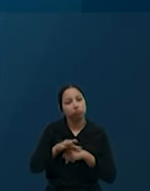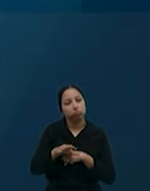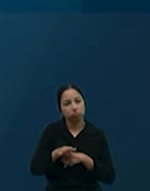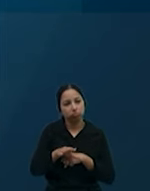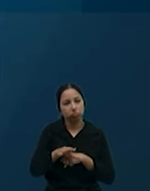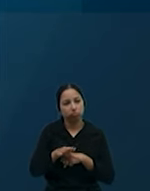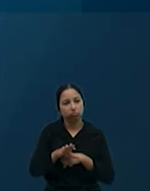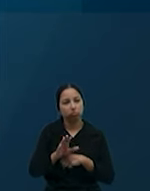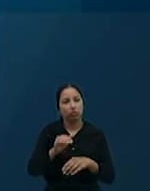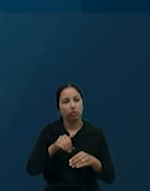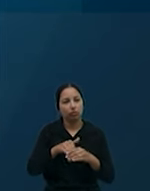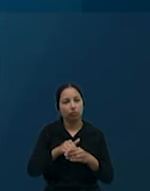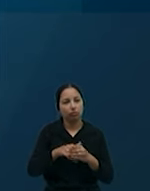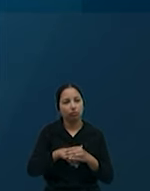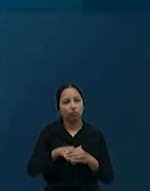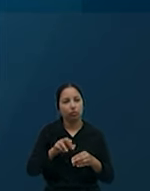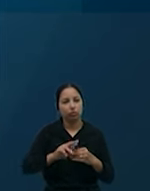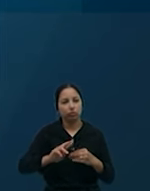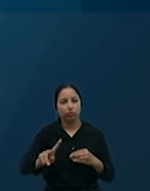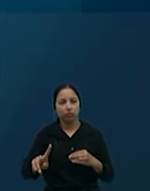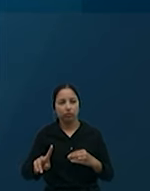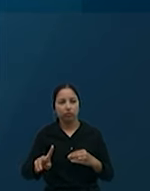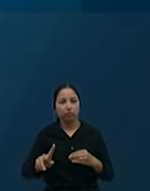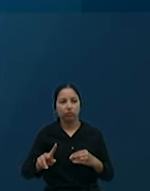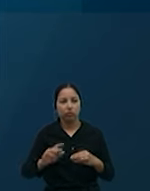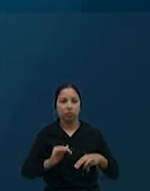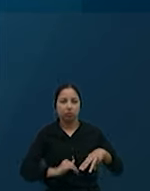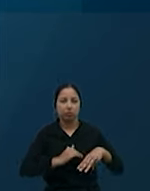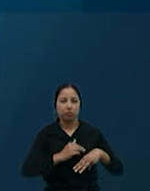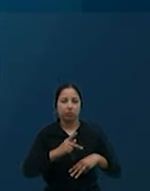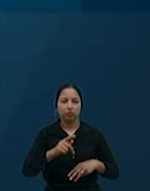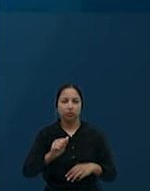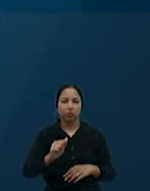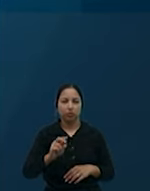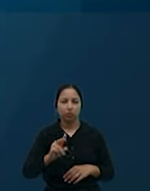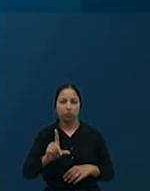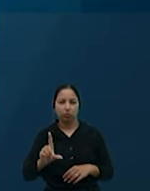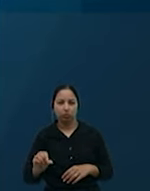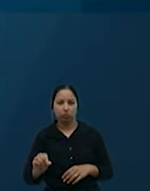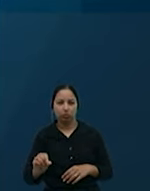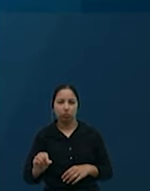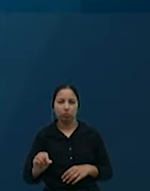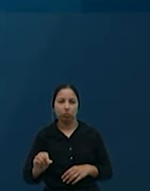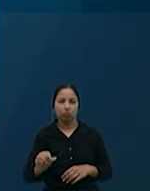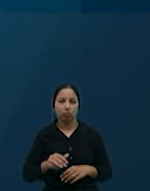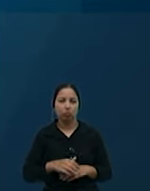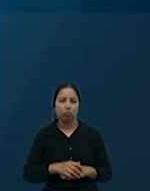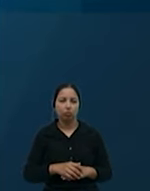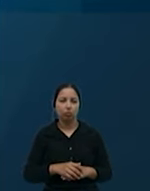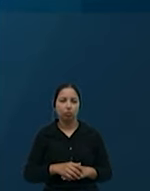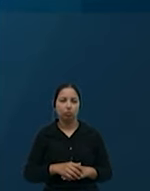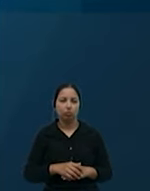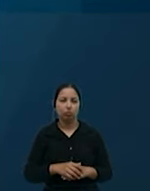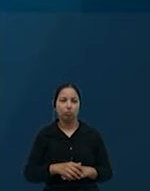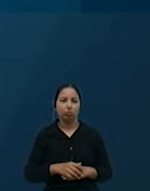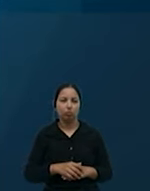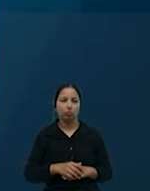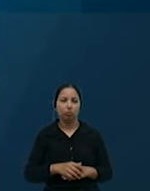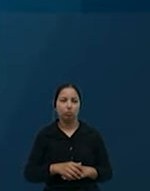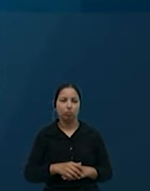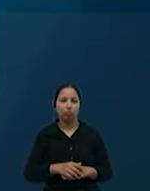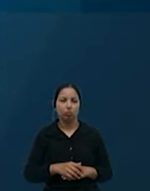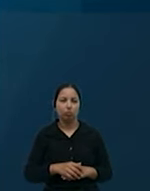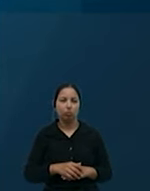voto divergente do ministro Paulo Sérgio, no sentido, portanto, de que, em nome ou mediante a aplicação